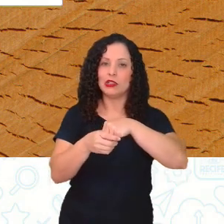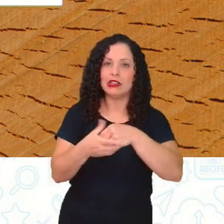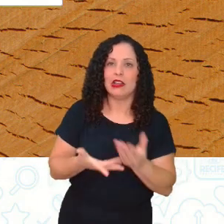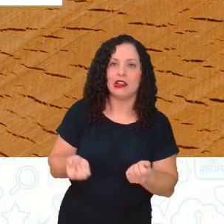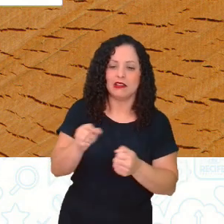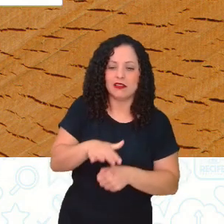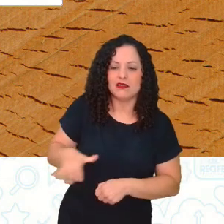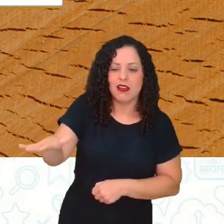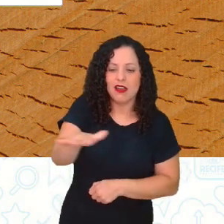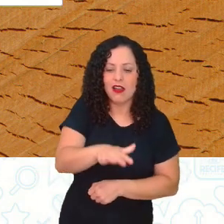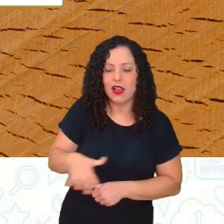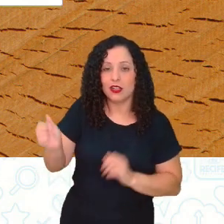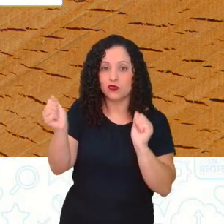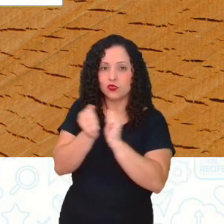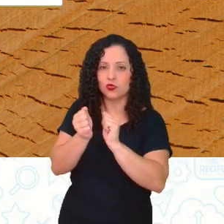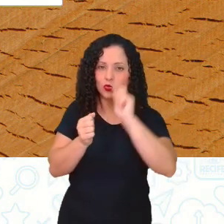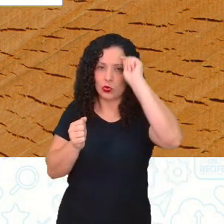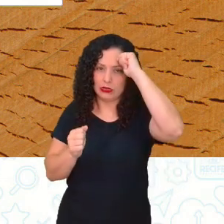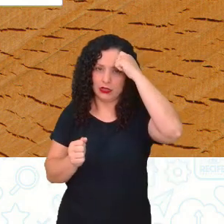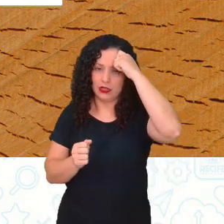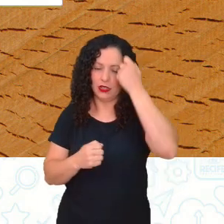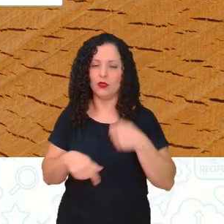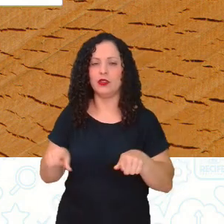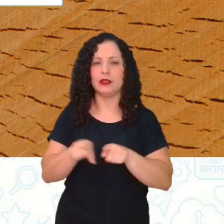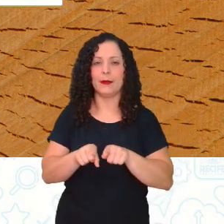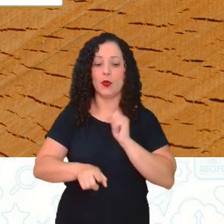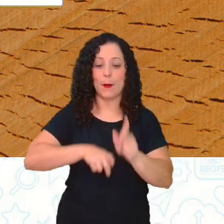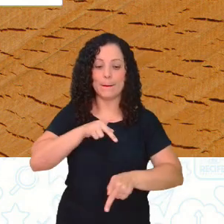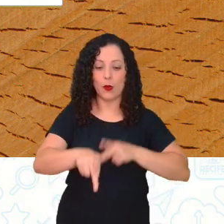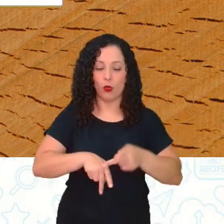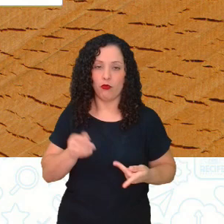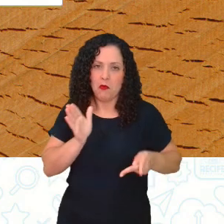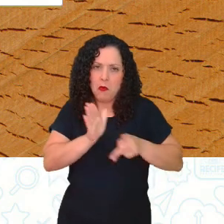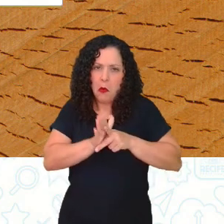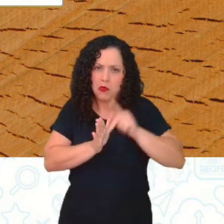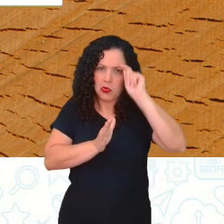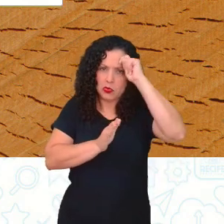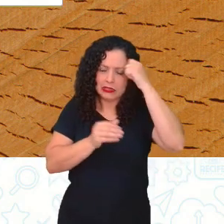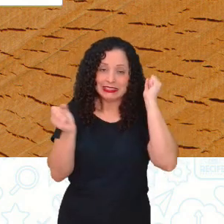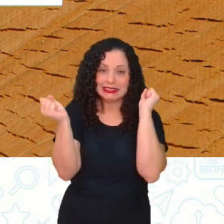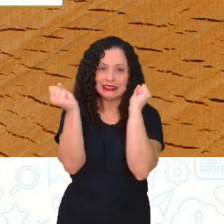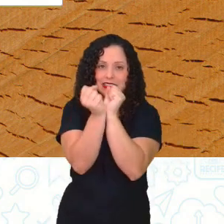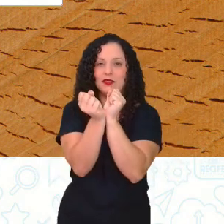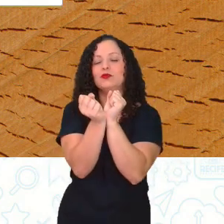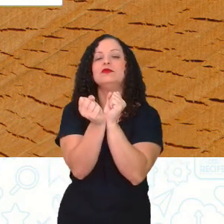resistência. A população escravizada também, né, os escravos,